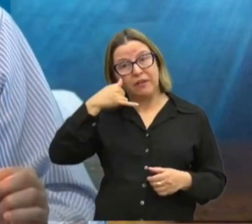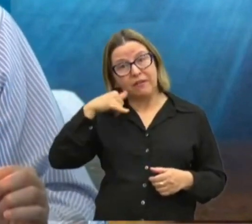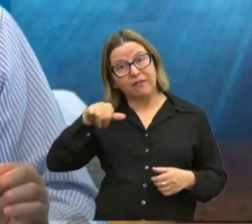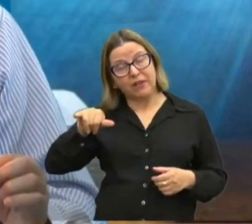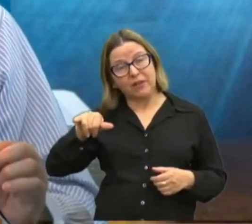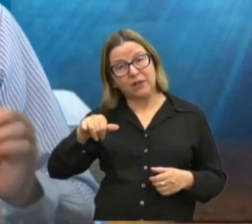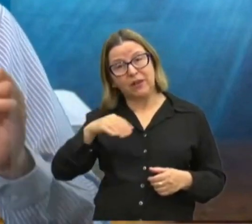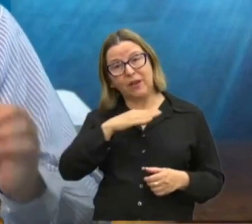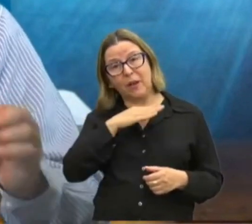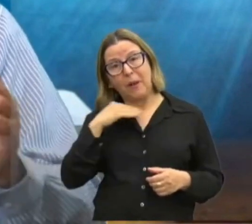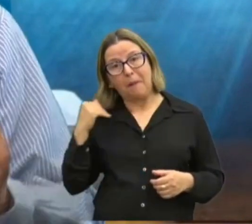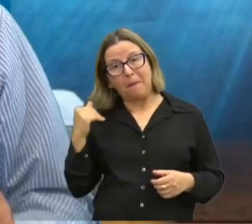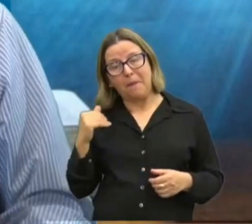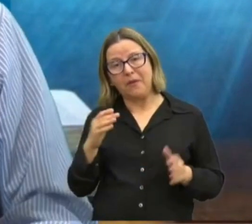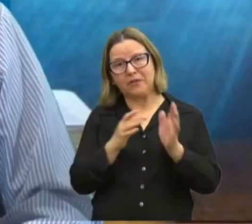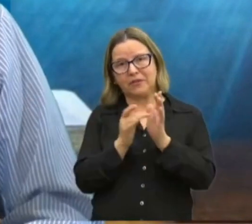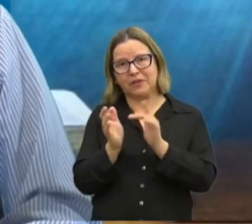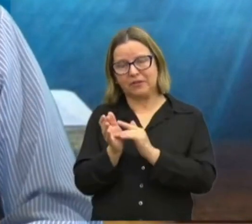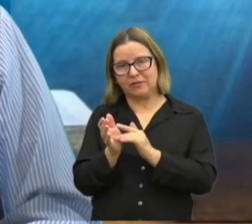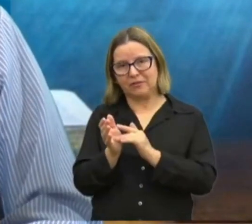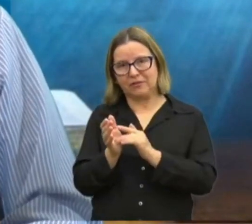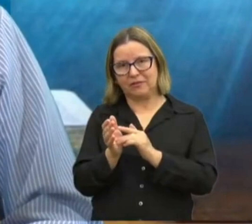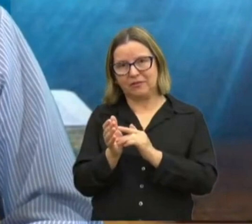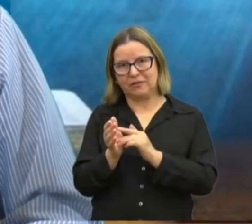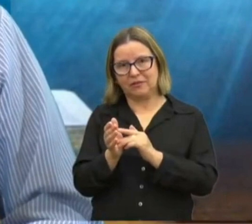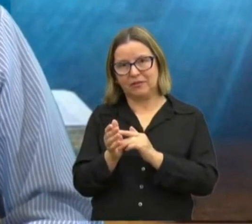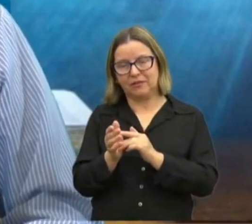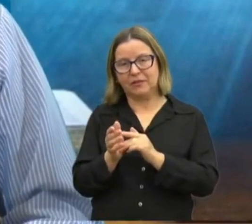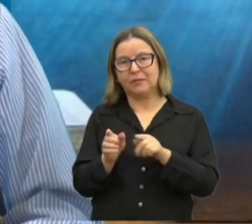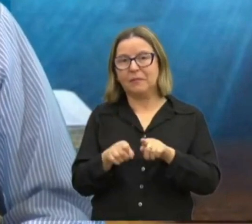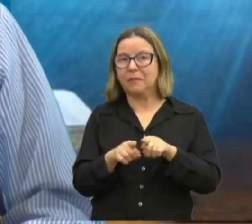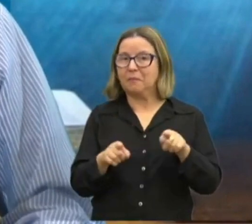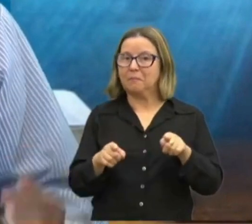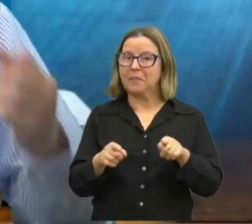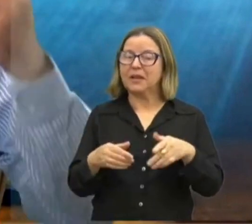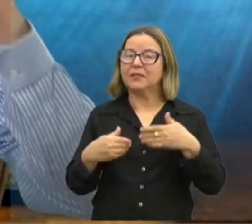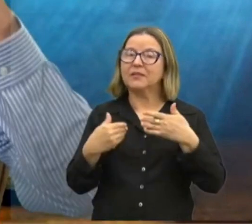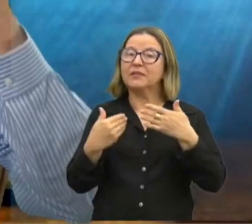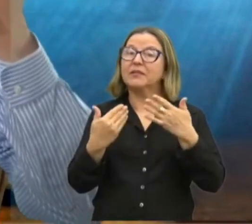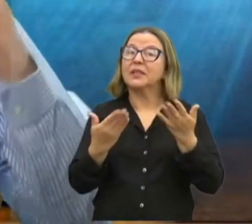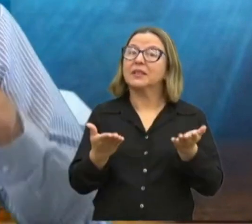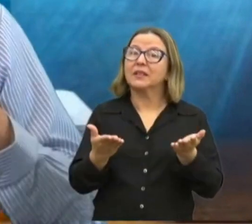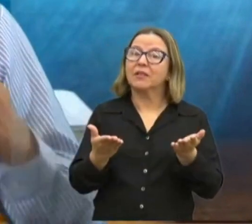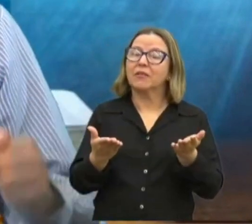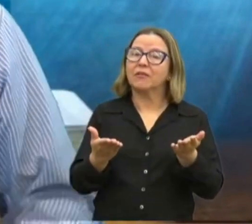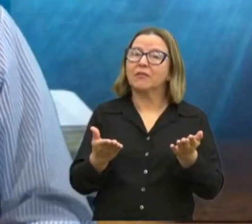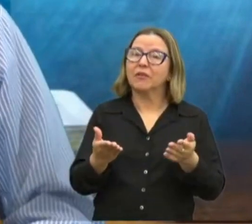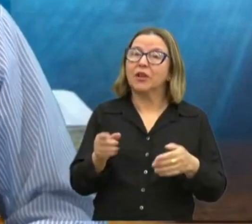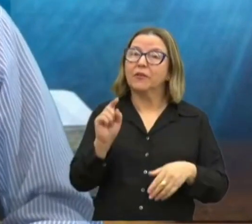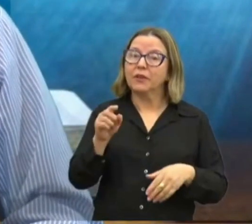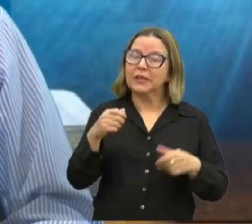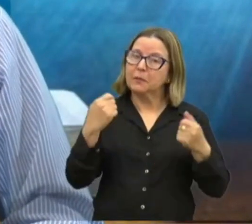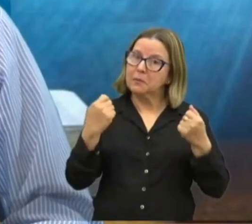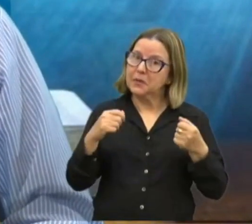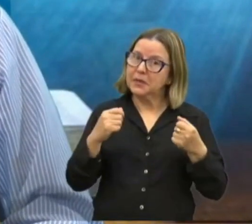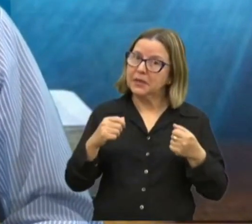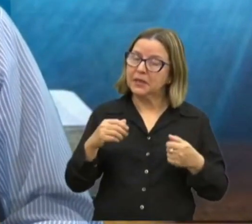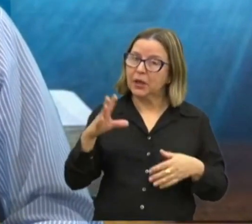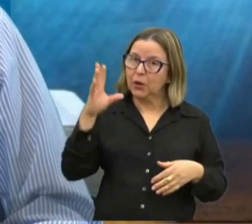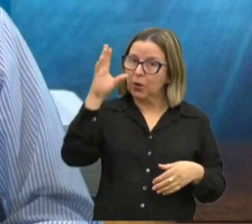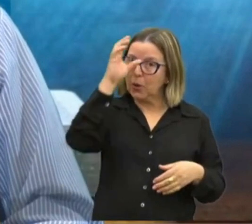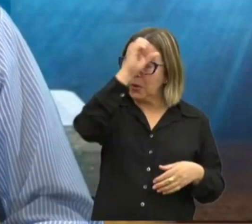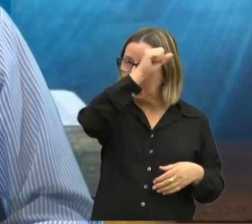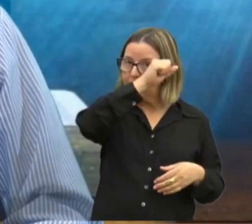entregou. Por isso que você tem que entender isso. E não só com a sua mente, mas isso precisa descer até o seu